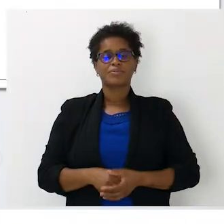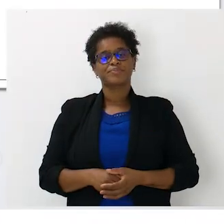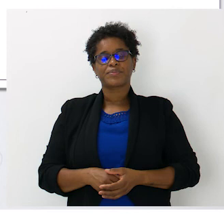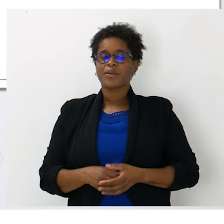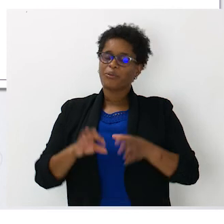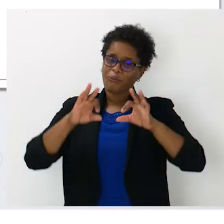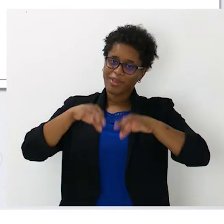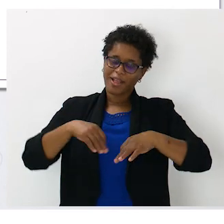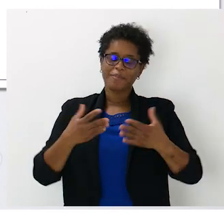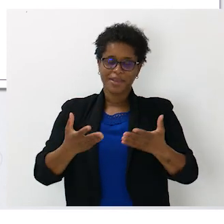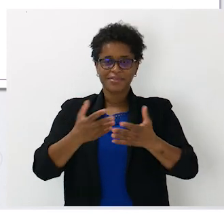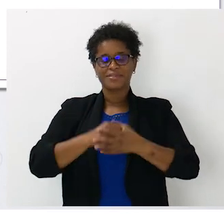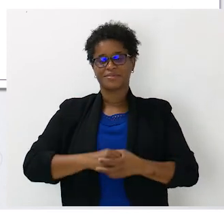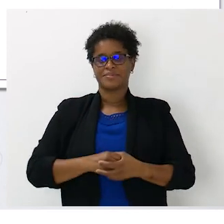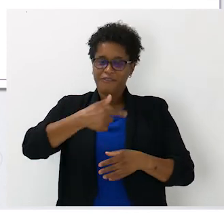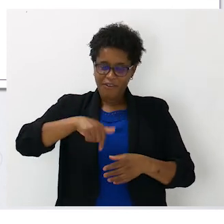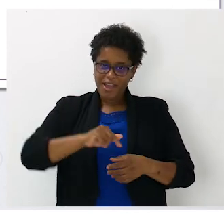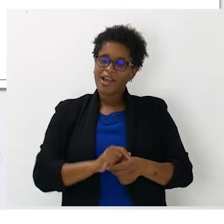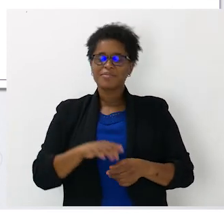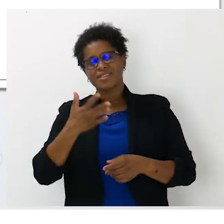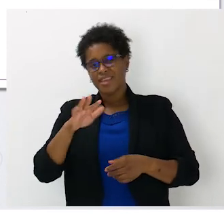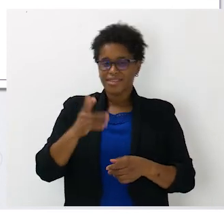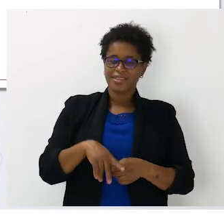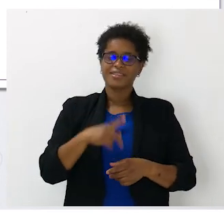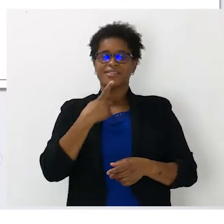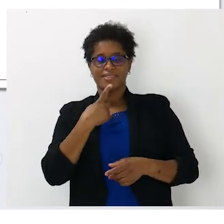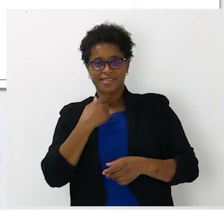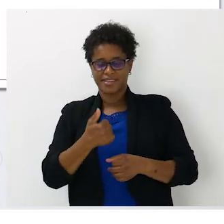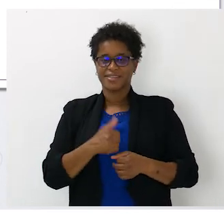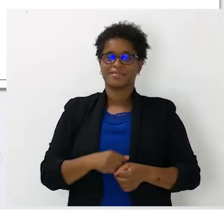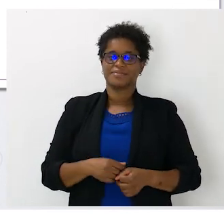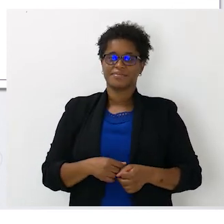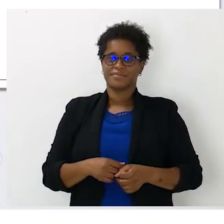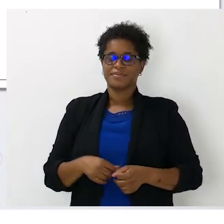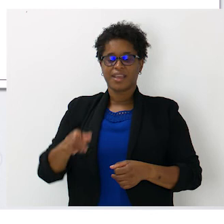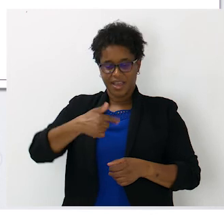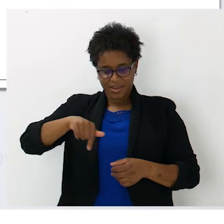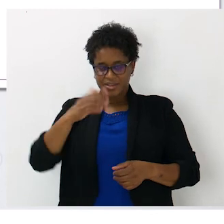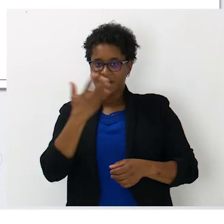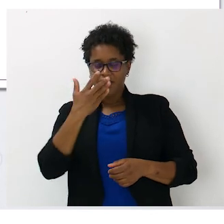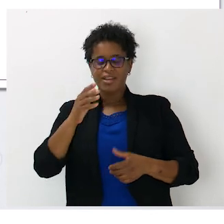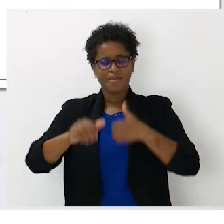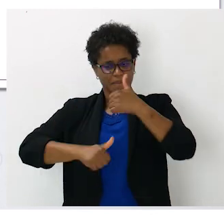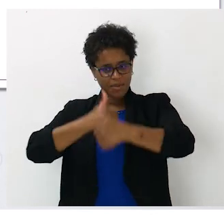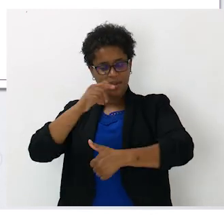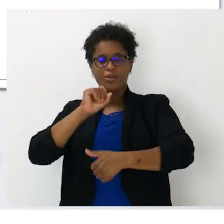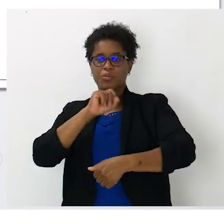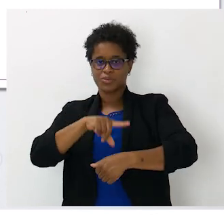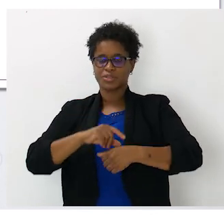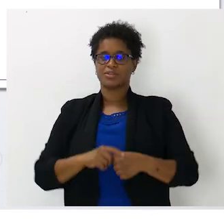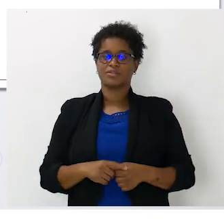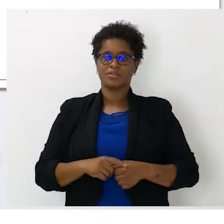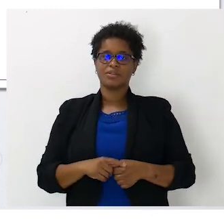Portanto, finalmente, vamos tentar compreender a nossa aula da melhor